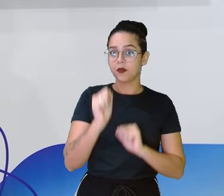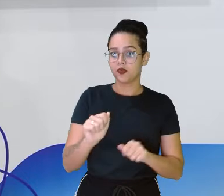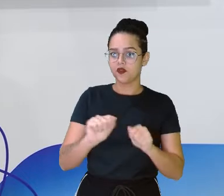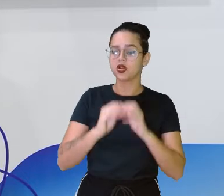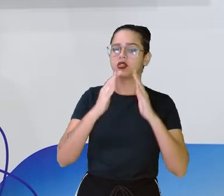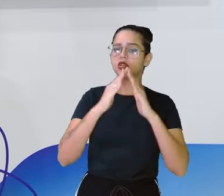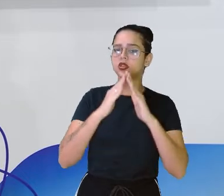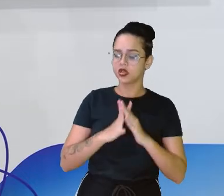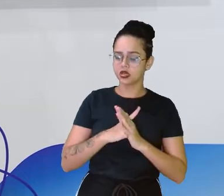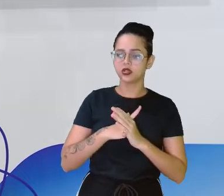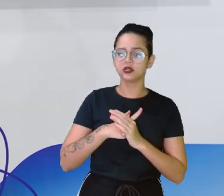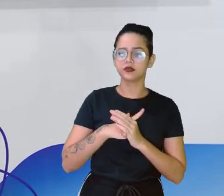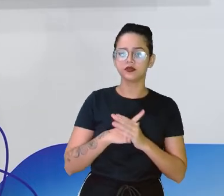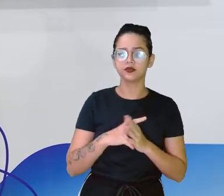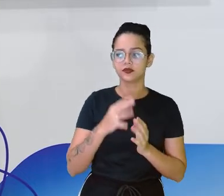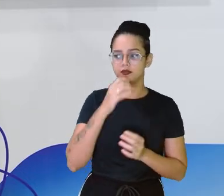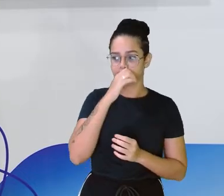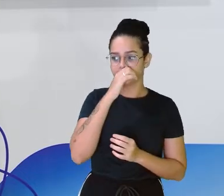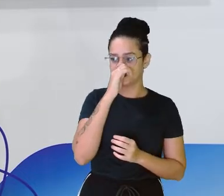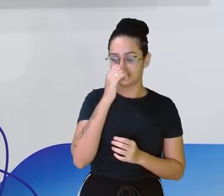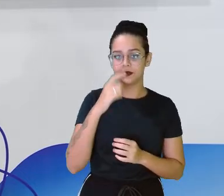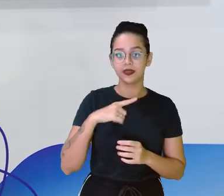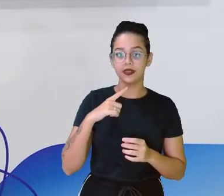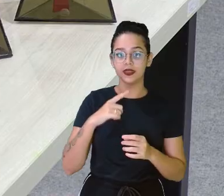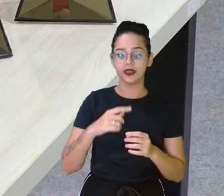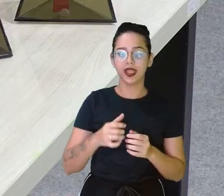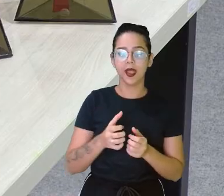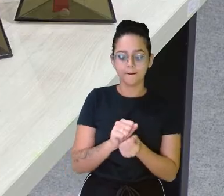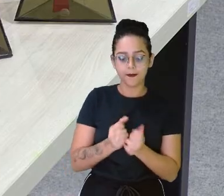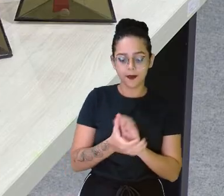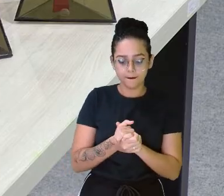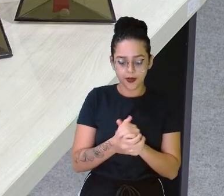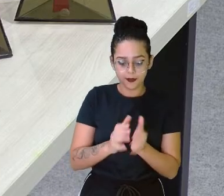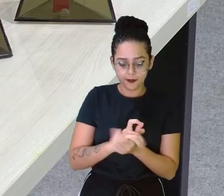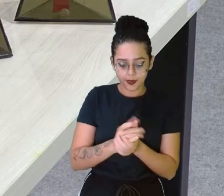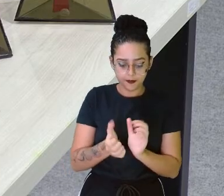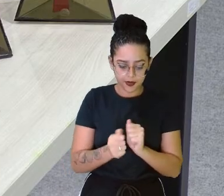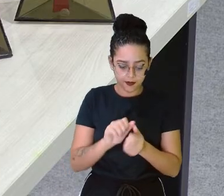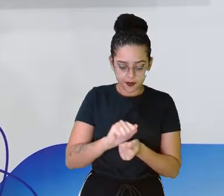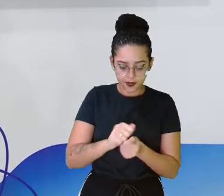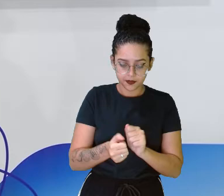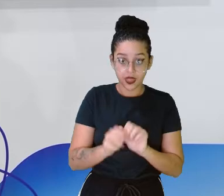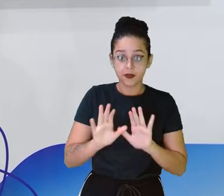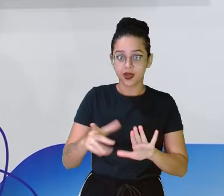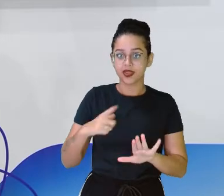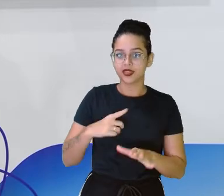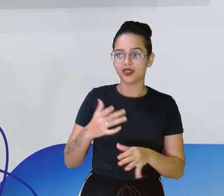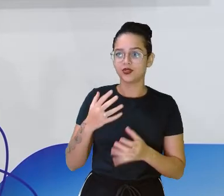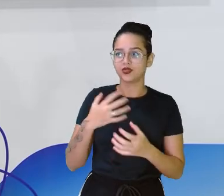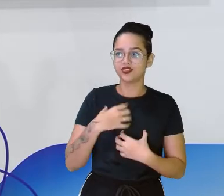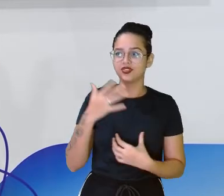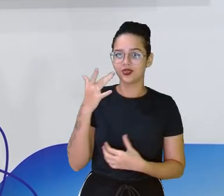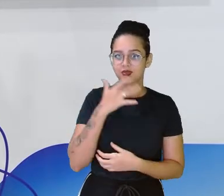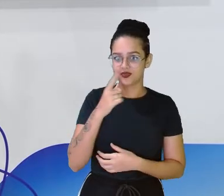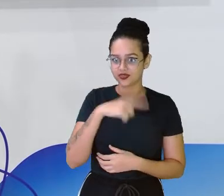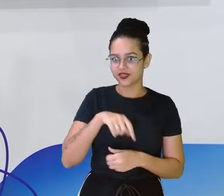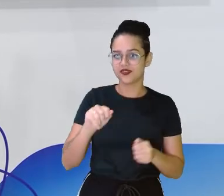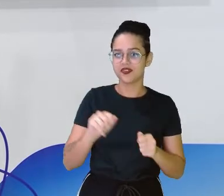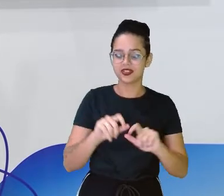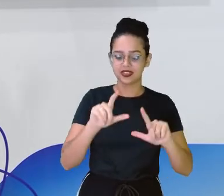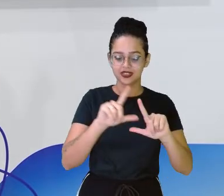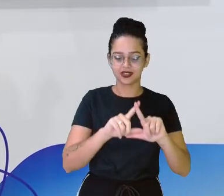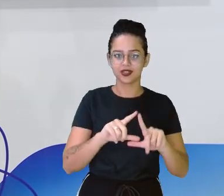em casa, inclusive. Eu trouxe a massa de modelar, mas tem um jeito bem gostosinho de vocês fazerem essas pirâmides